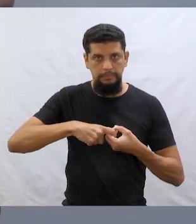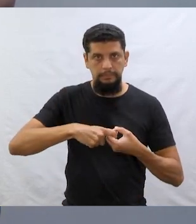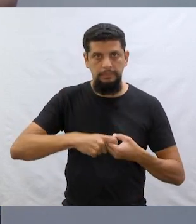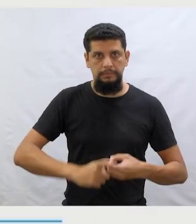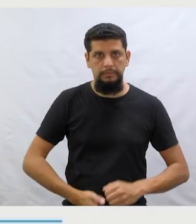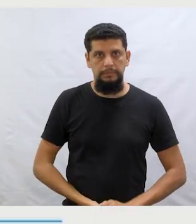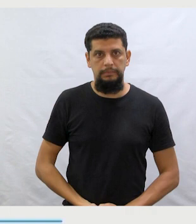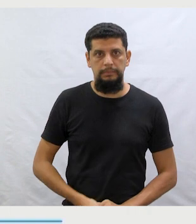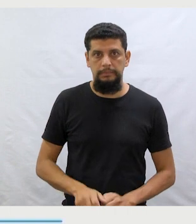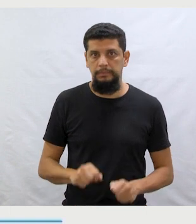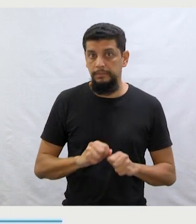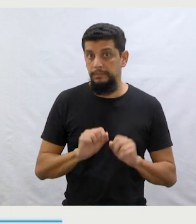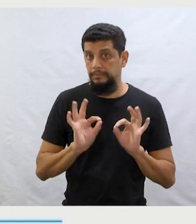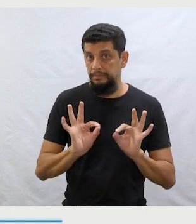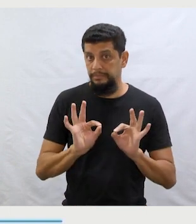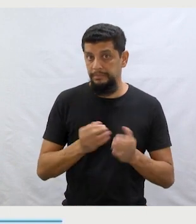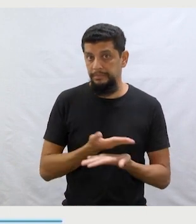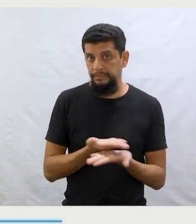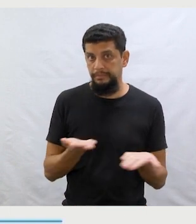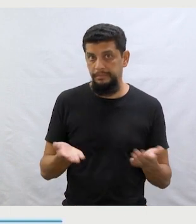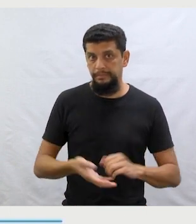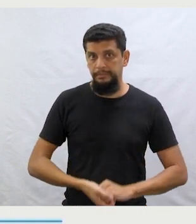voltamos. Capricha aí, hein?